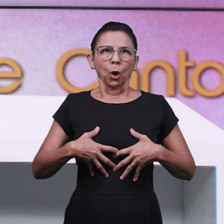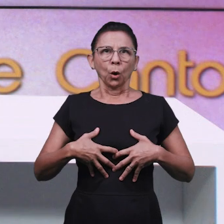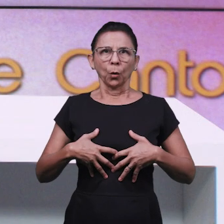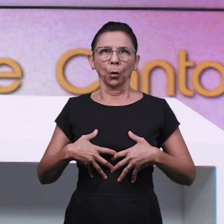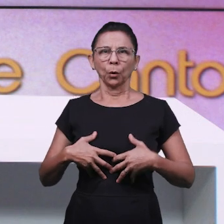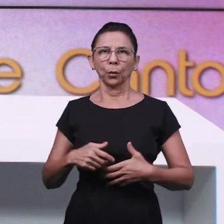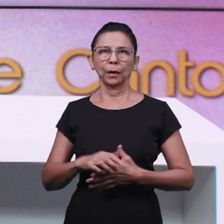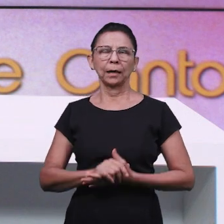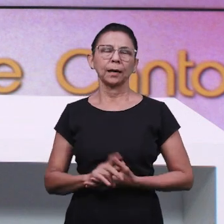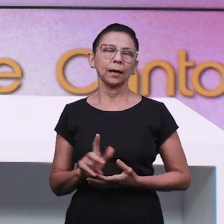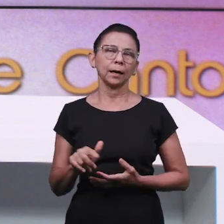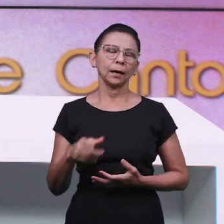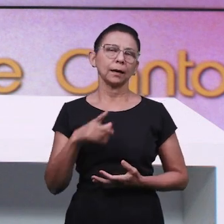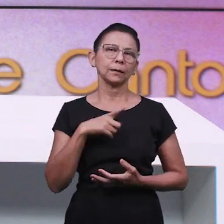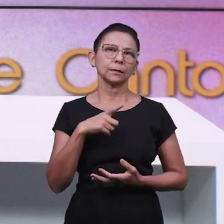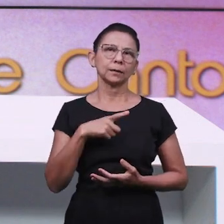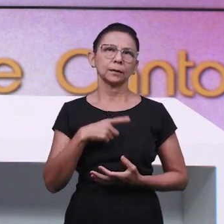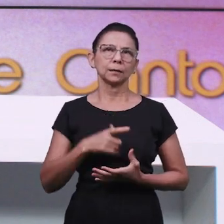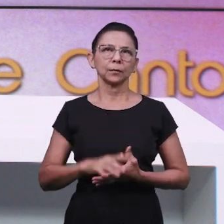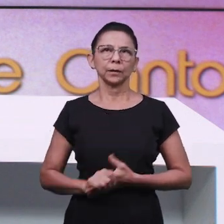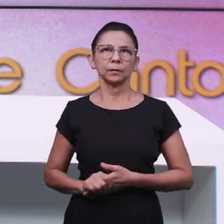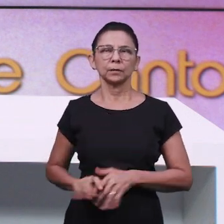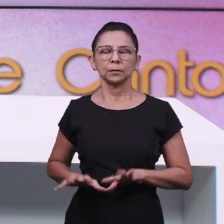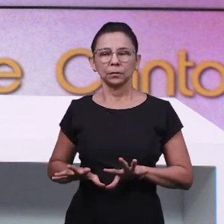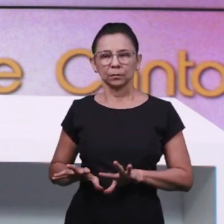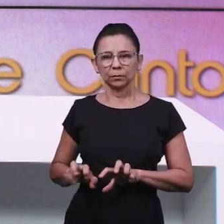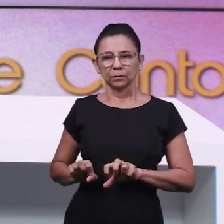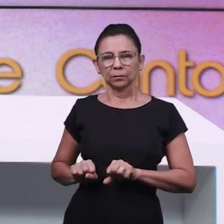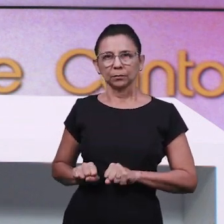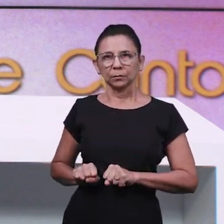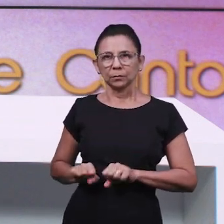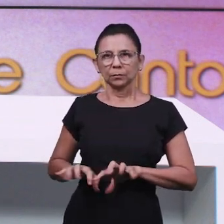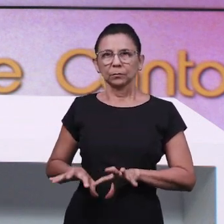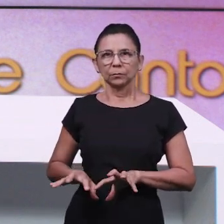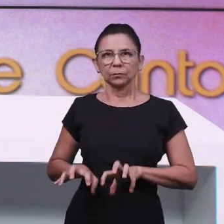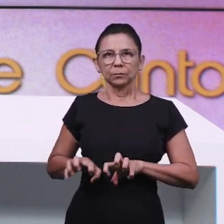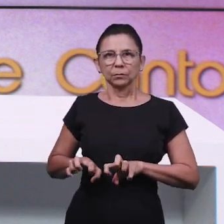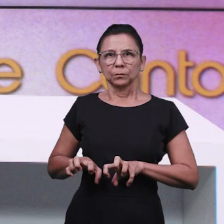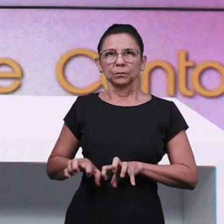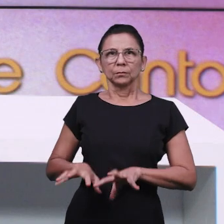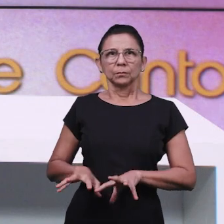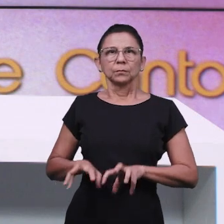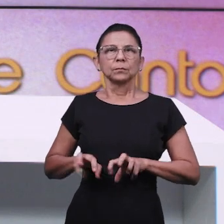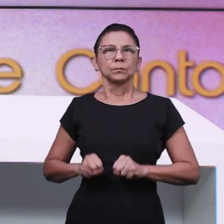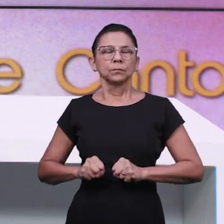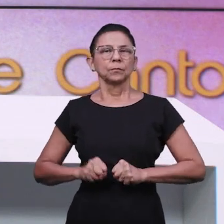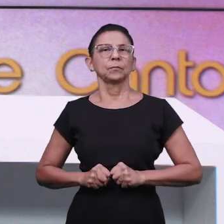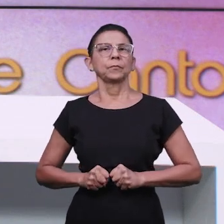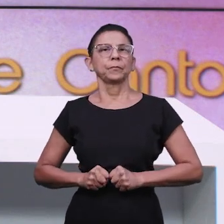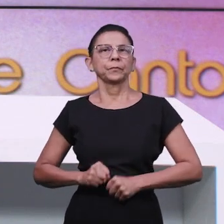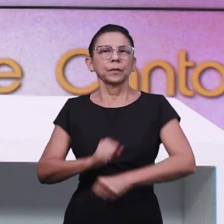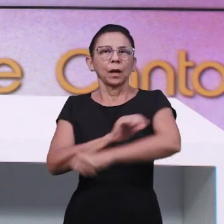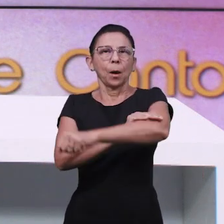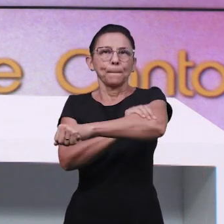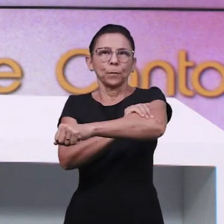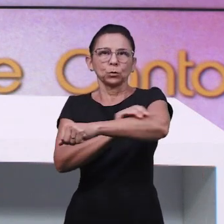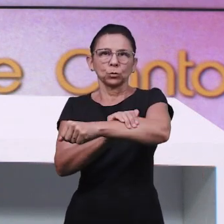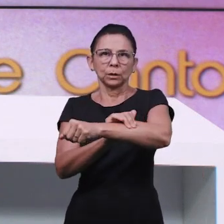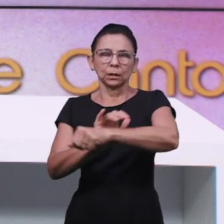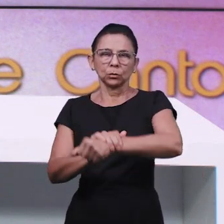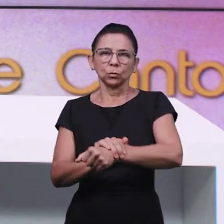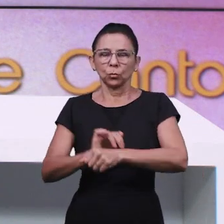nós temos a contração, a expansão do diafragma, ativação da musculatura